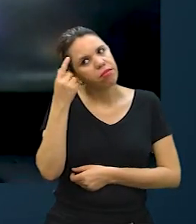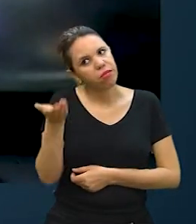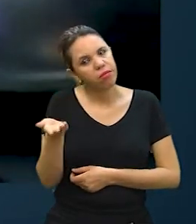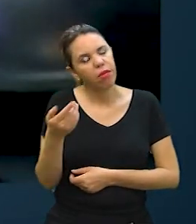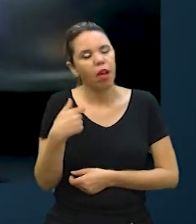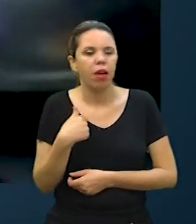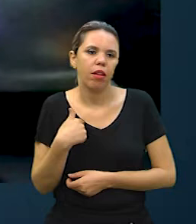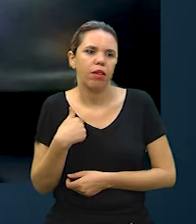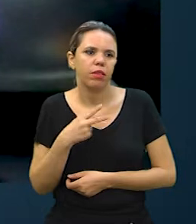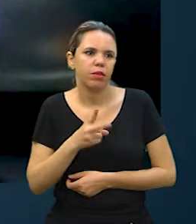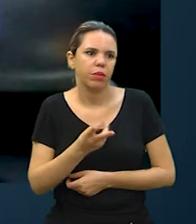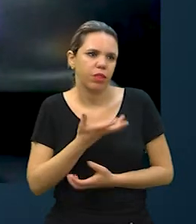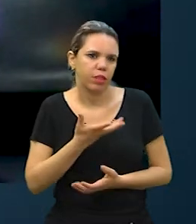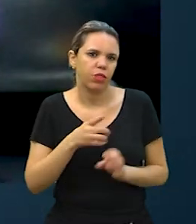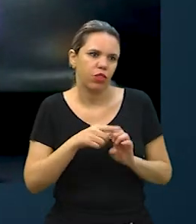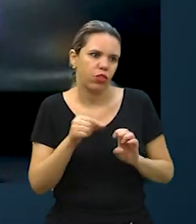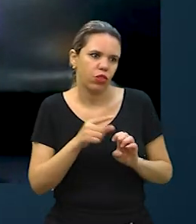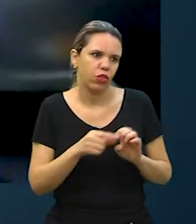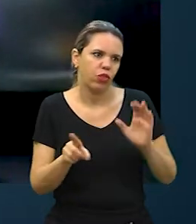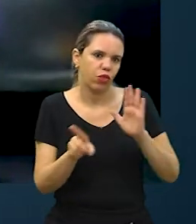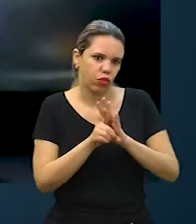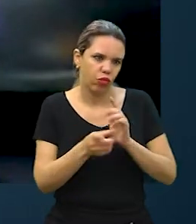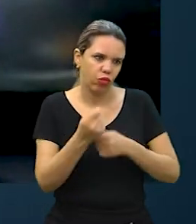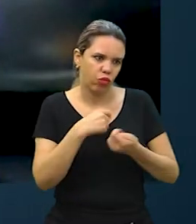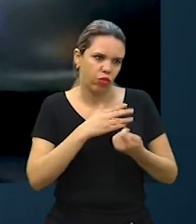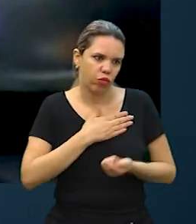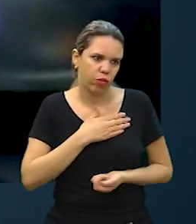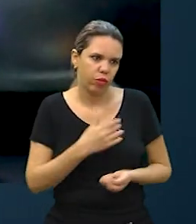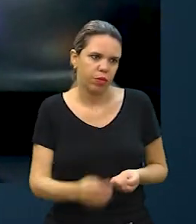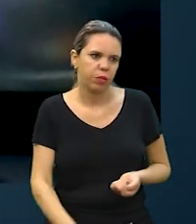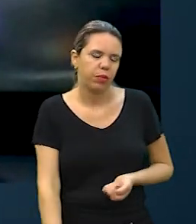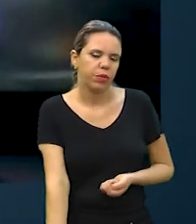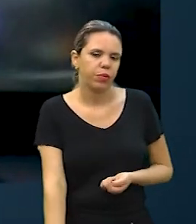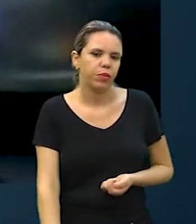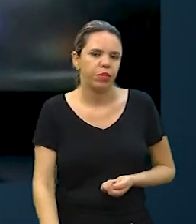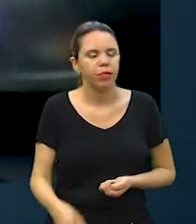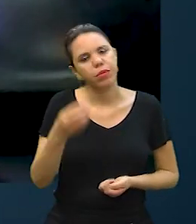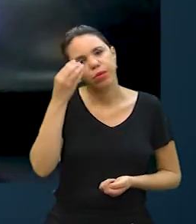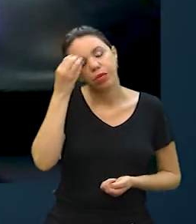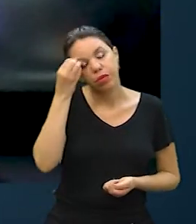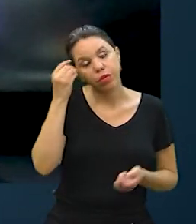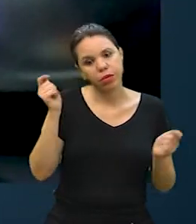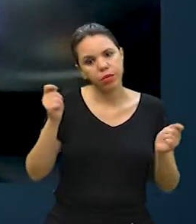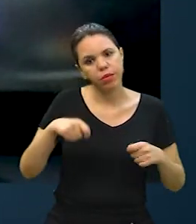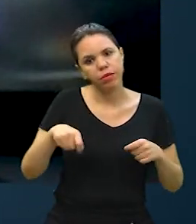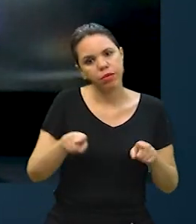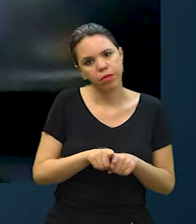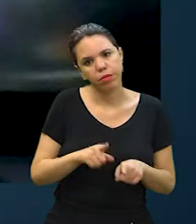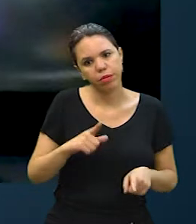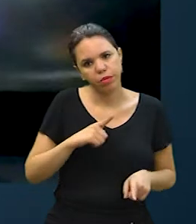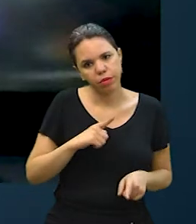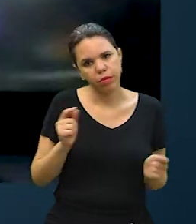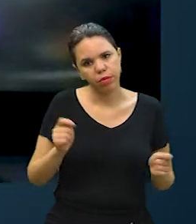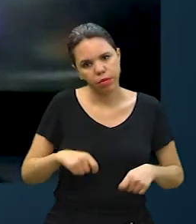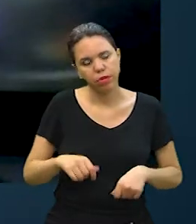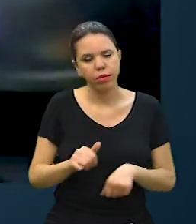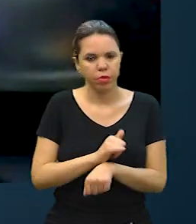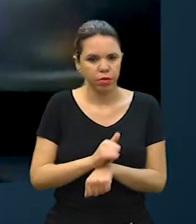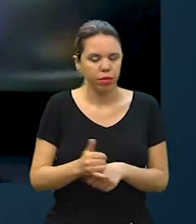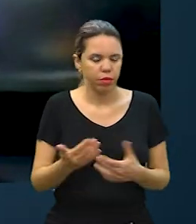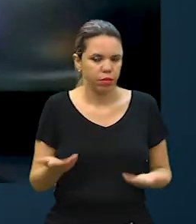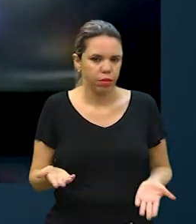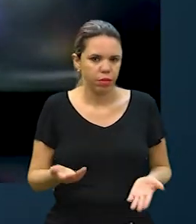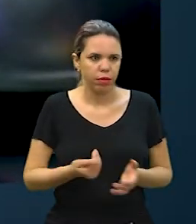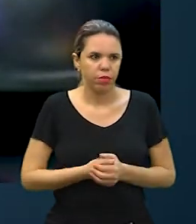poxa, eu sempre quis ser empreendedor, eu sempre quis ter meu negócio e aí dá para ter, pode ser por aí